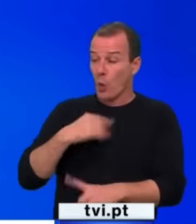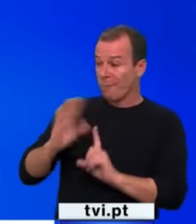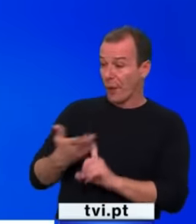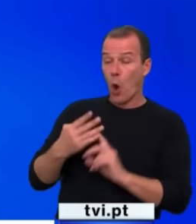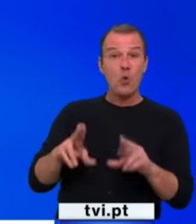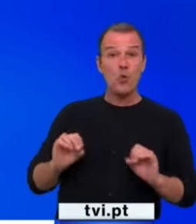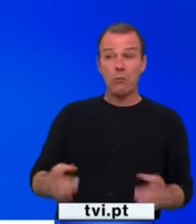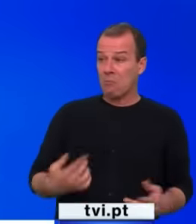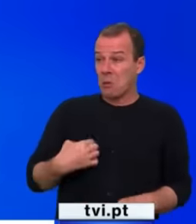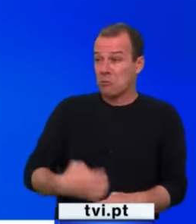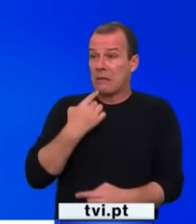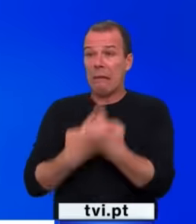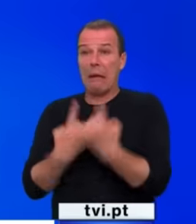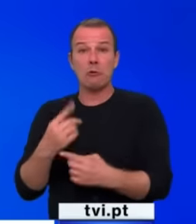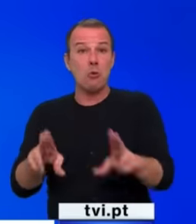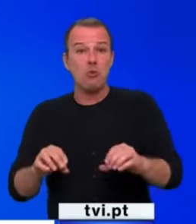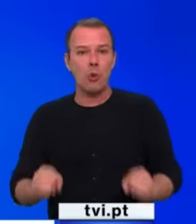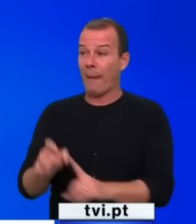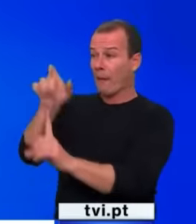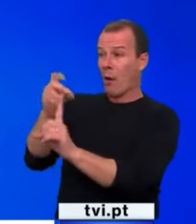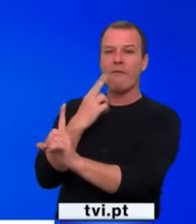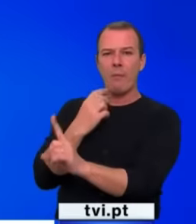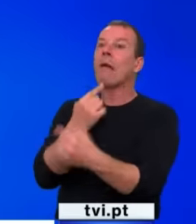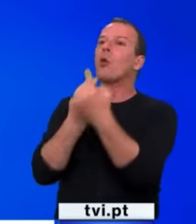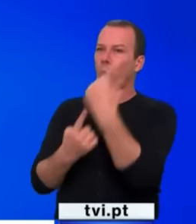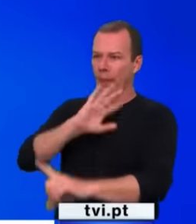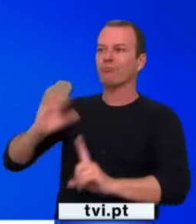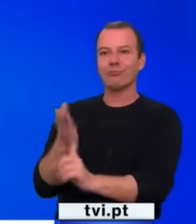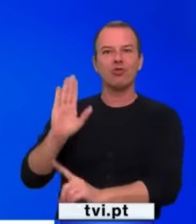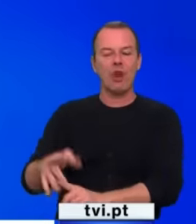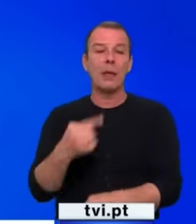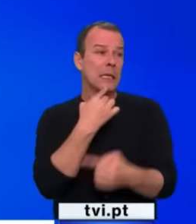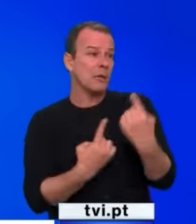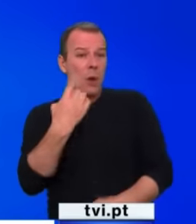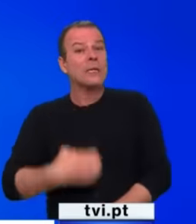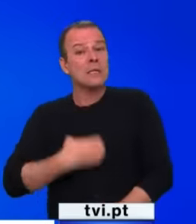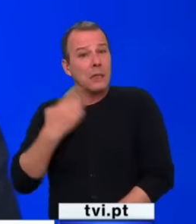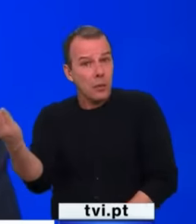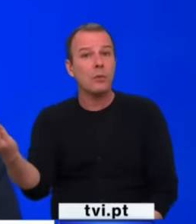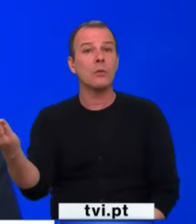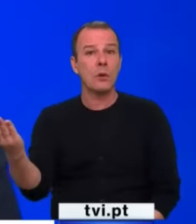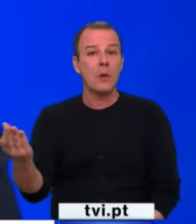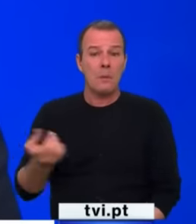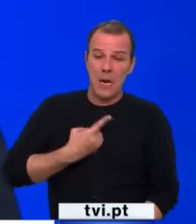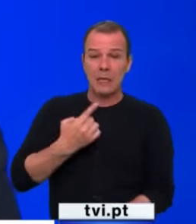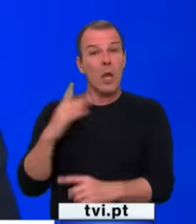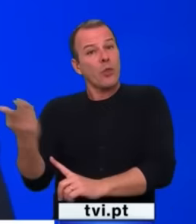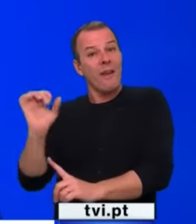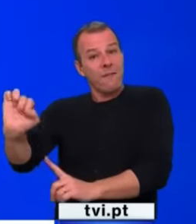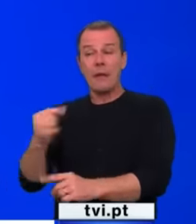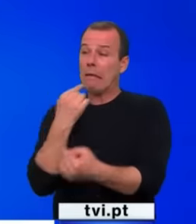sentia necessidade de recorrer. André Ventura já foi condenado por difamação e recorreu. Exato. Sentiu que deveria exercer esse direito. E por isso